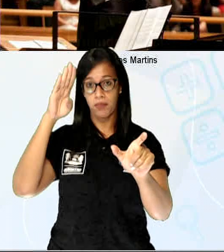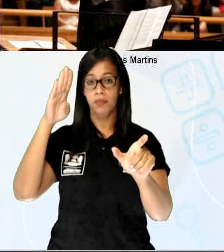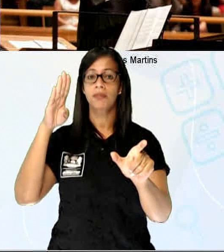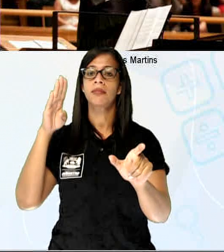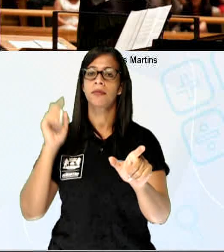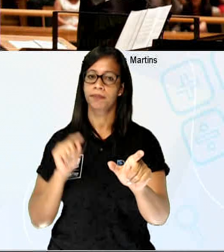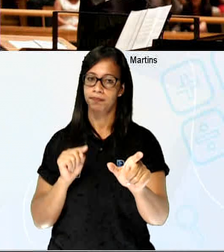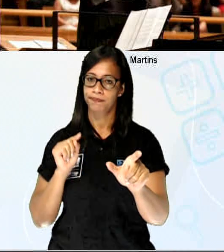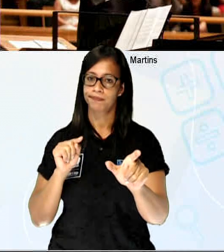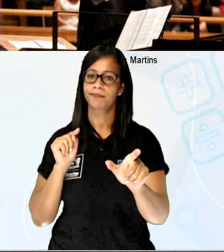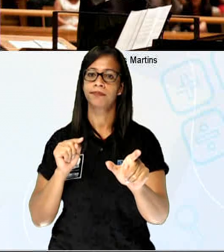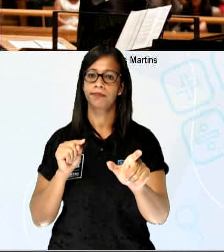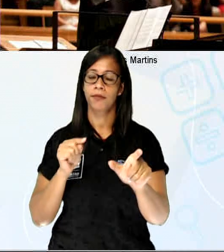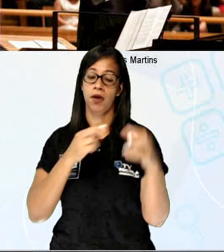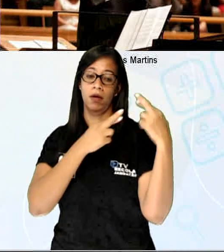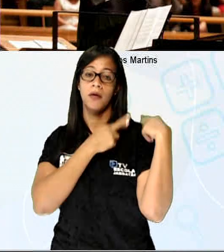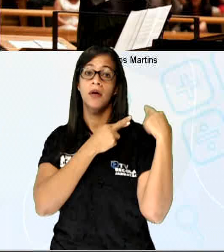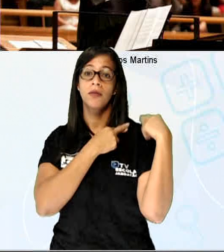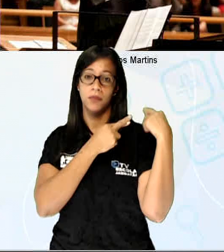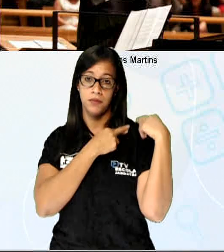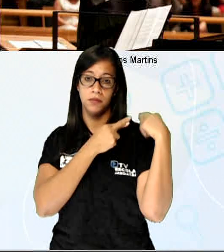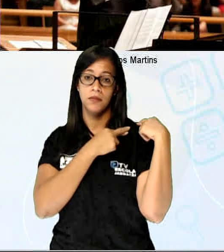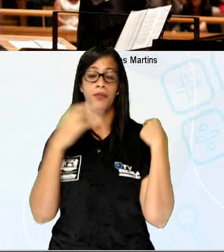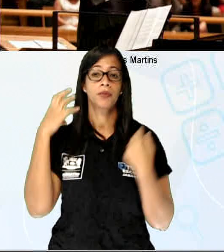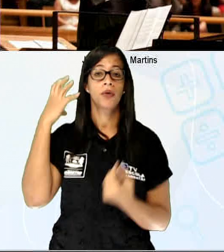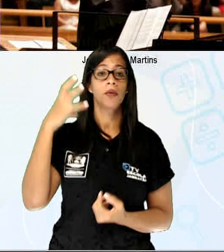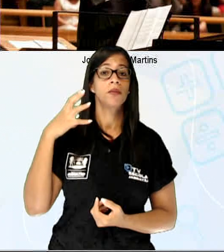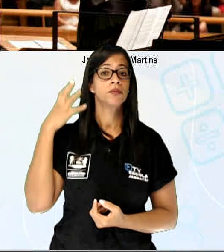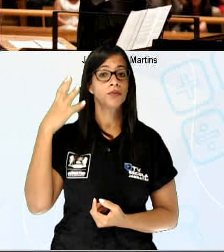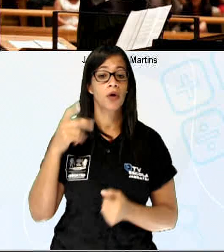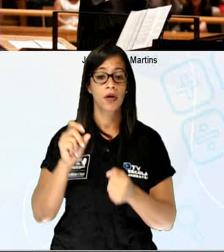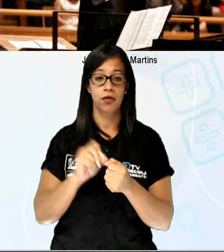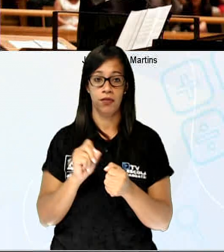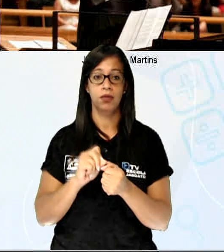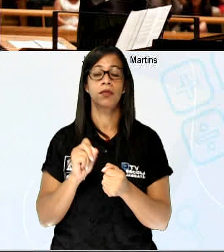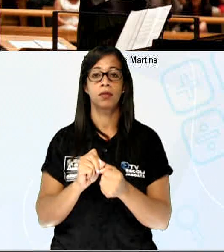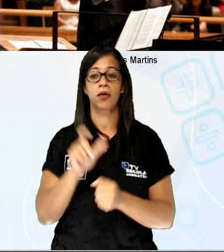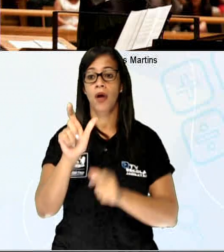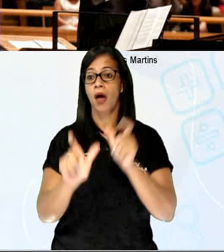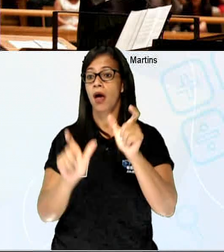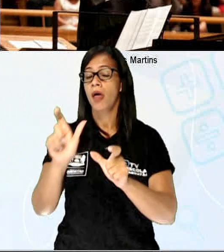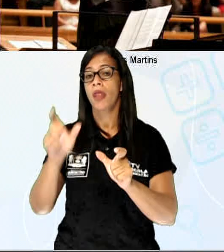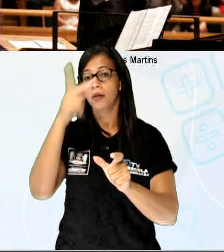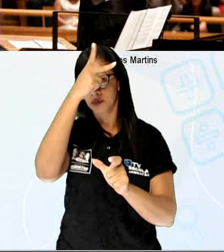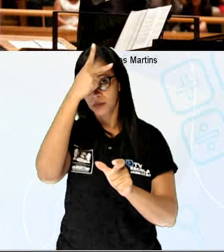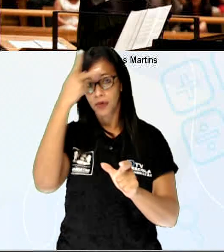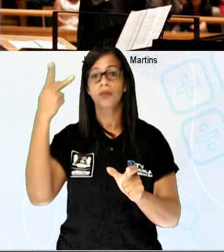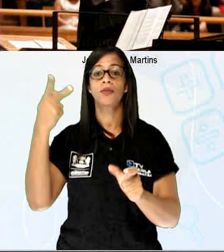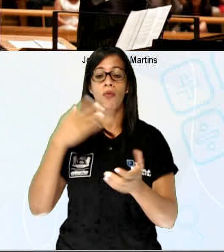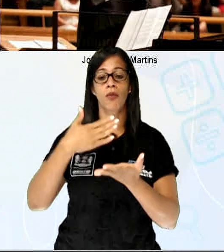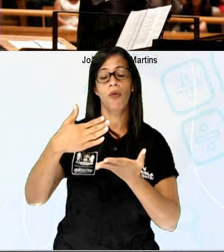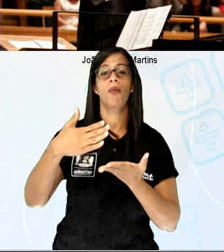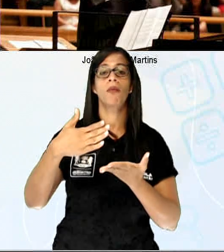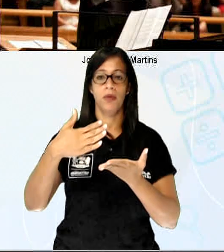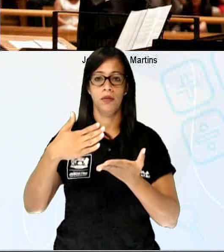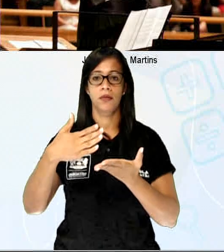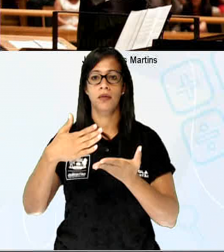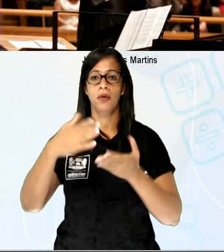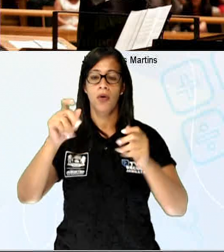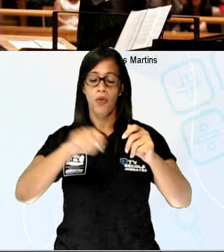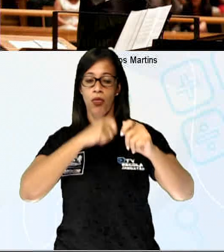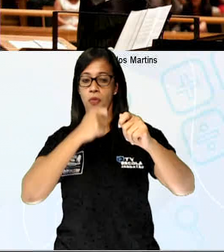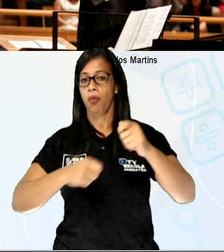é o responsável pelo andamento da música e de fazer com que cada músico comece a tocar na hora certa dentro da